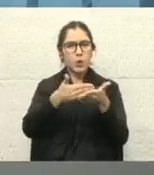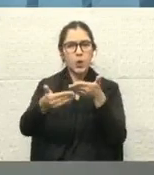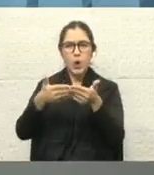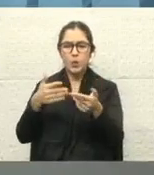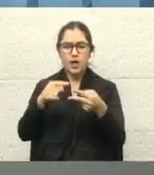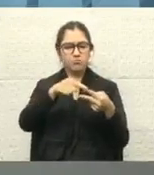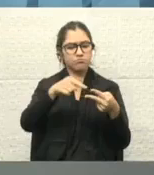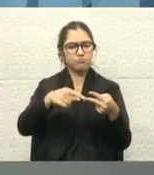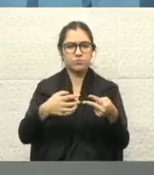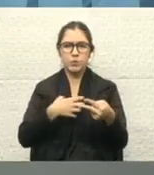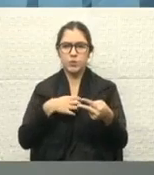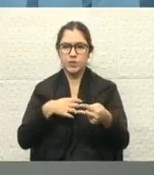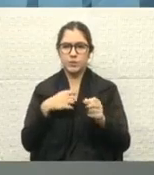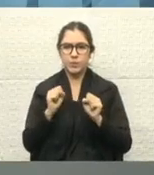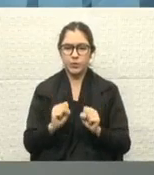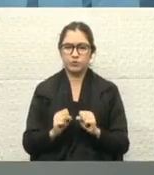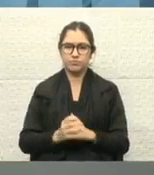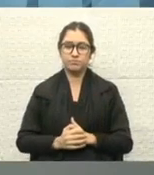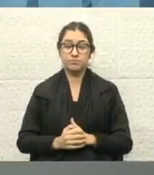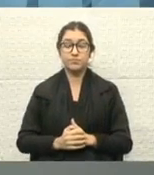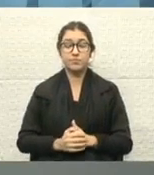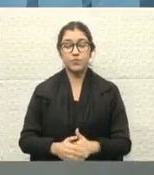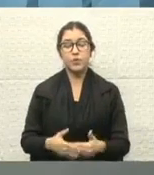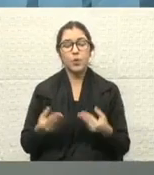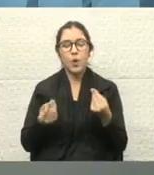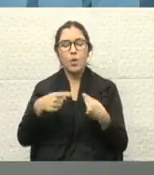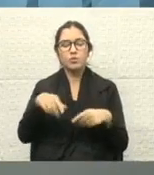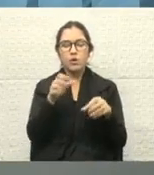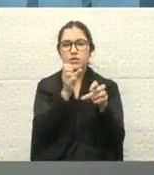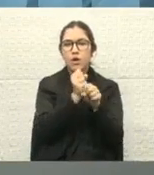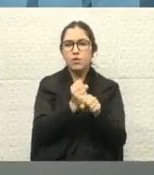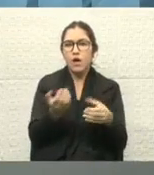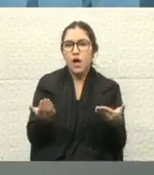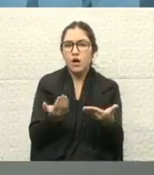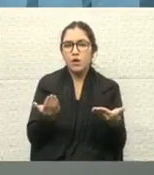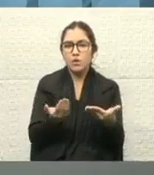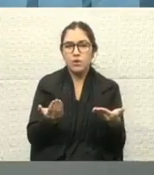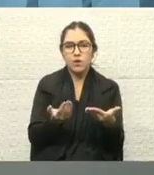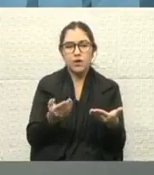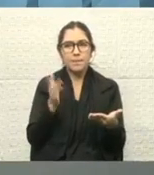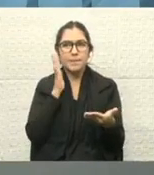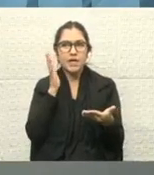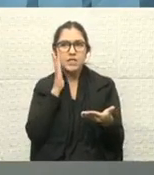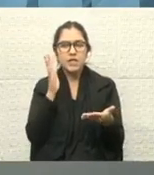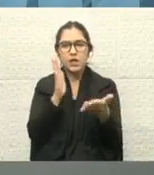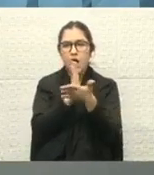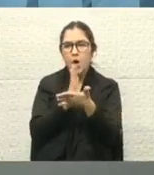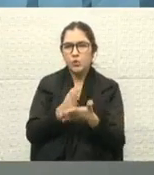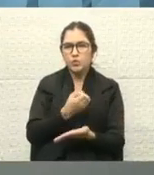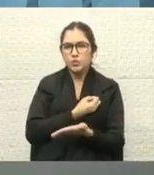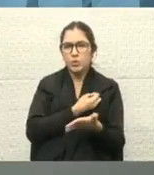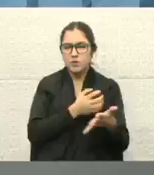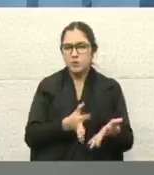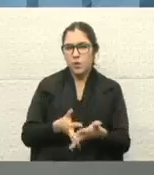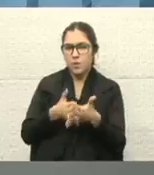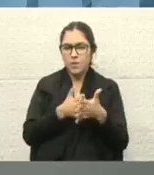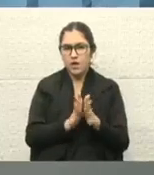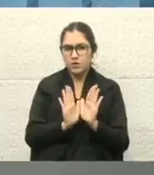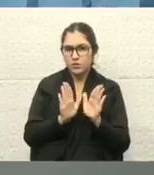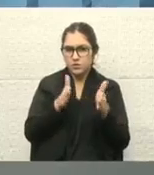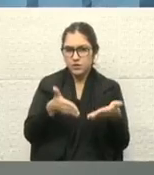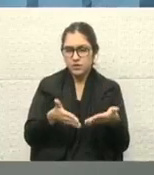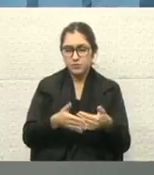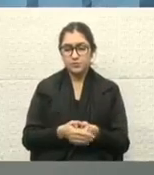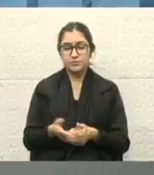uma dessas situações. E como que nós calculamos agora esse módulo, pensando em alguns números complexos